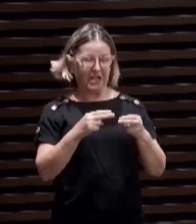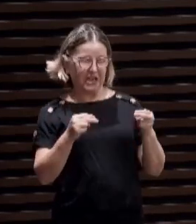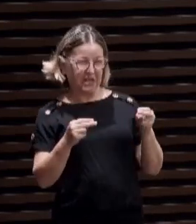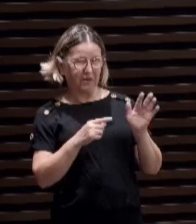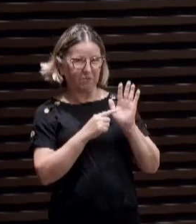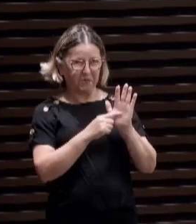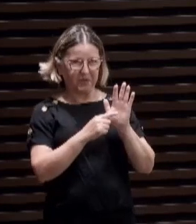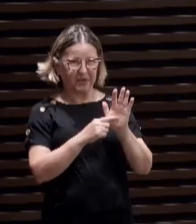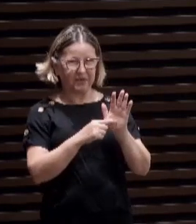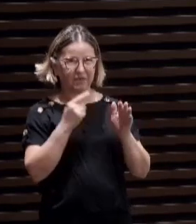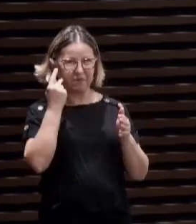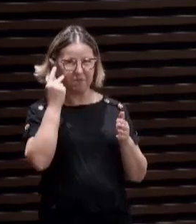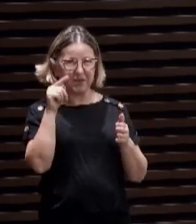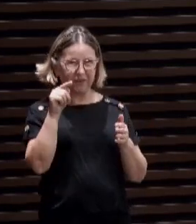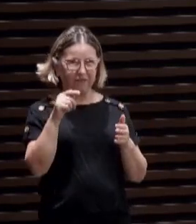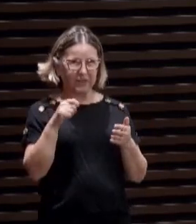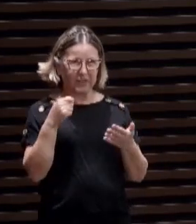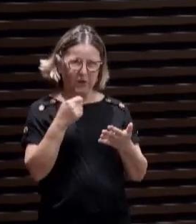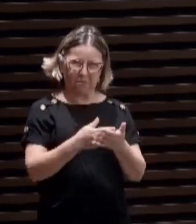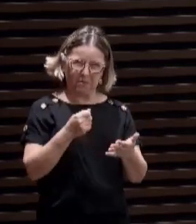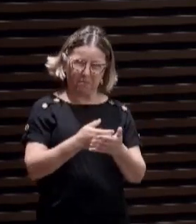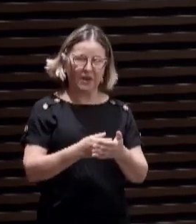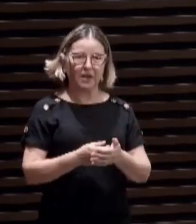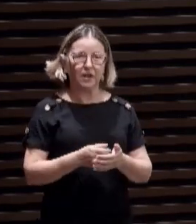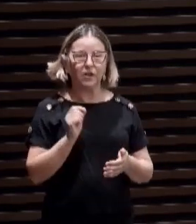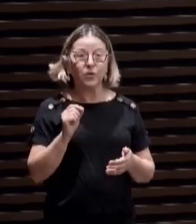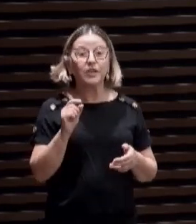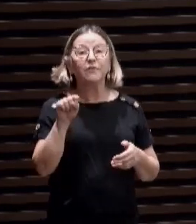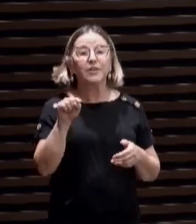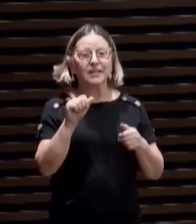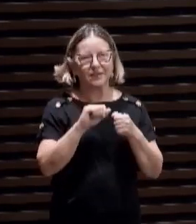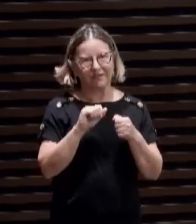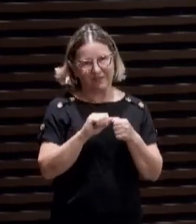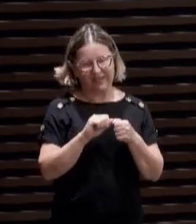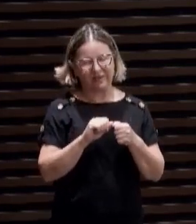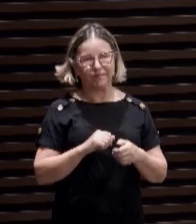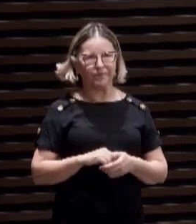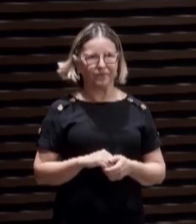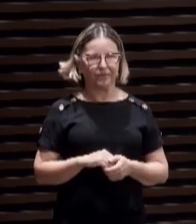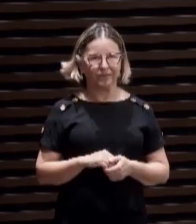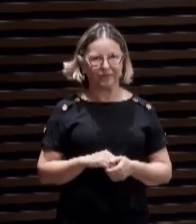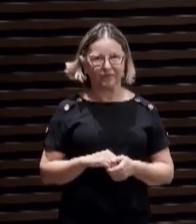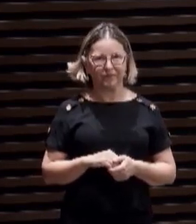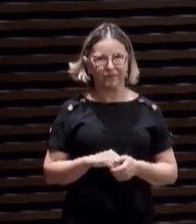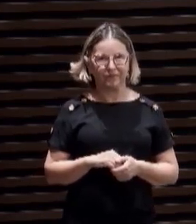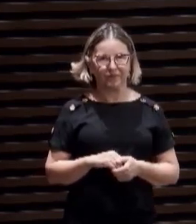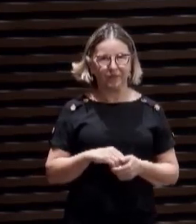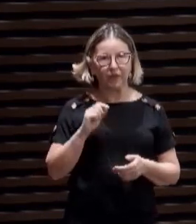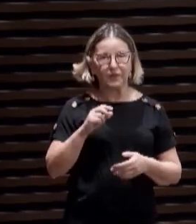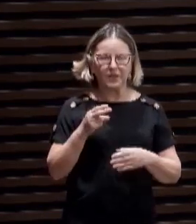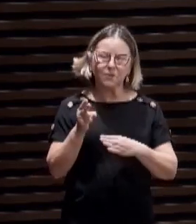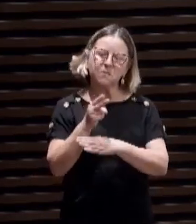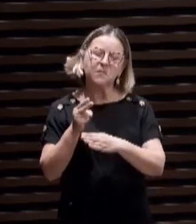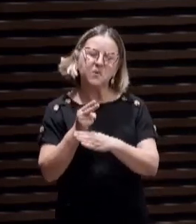para você e para mim, como nós temos reagido em relação a isso? Você tem buscado uma